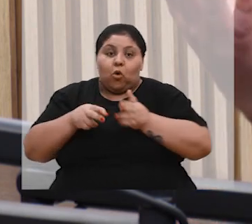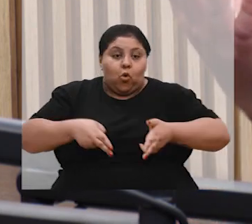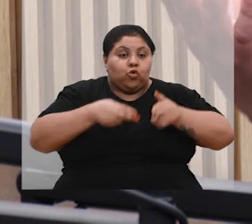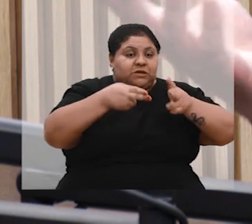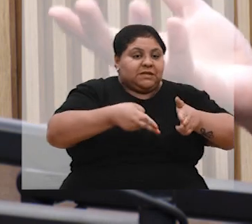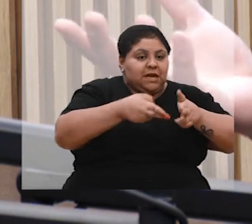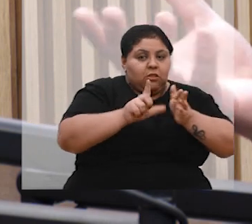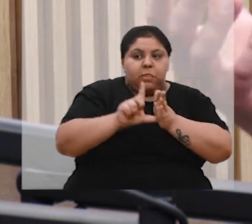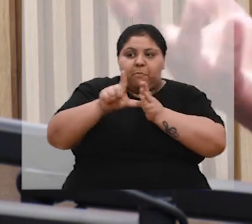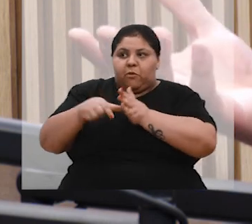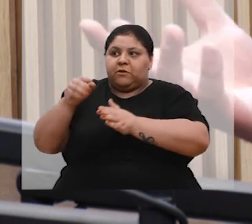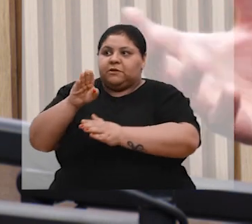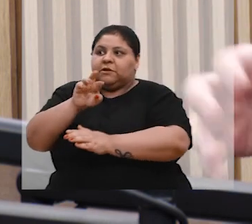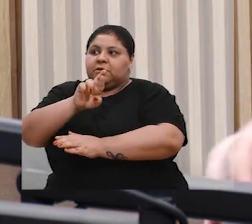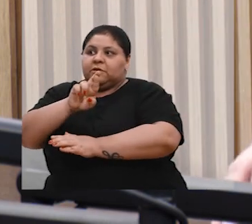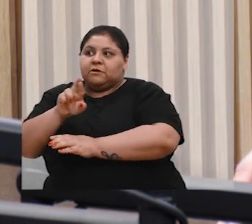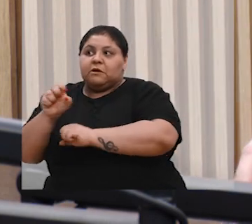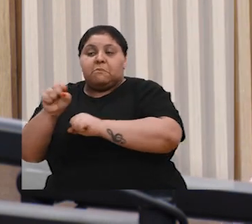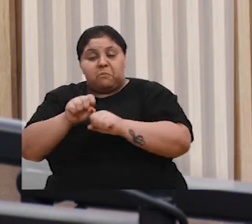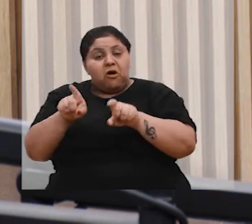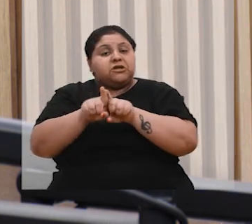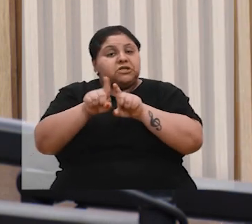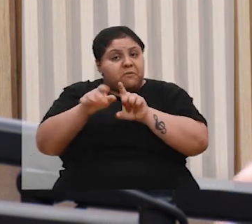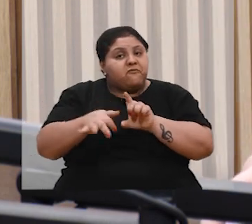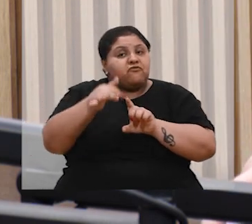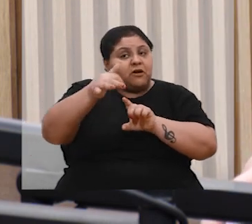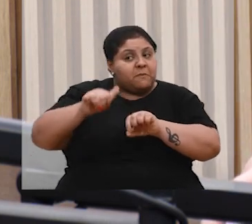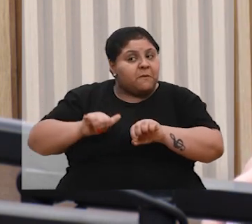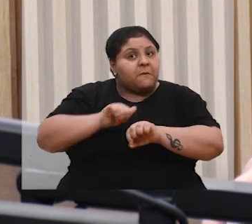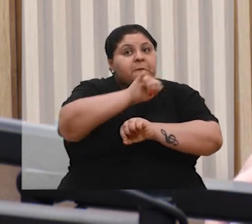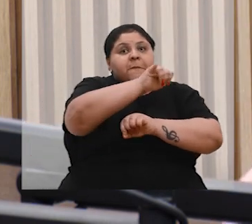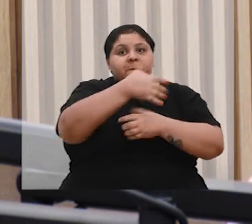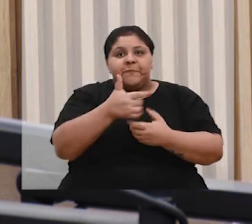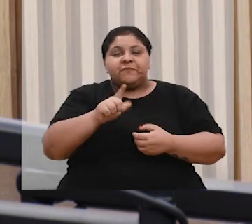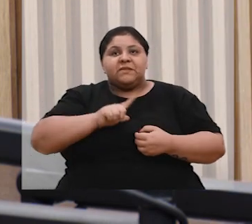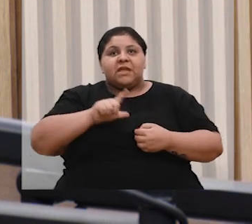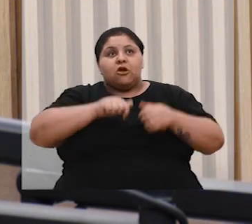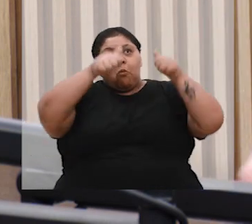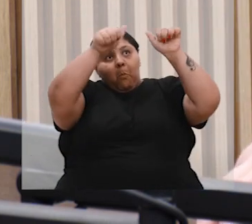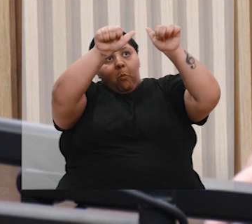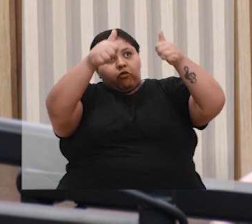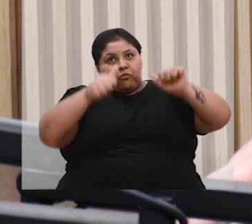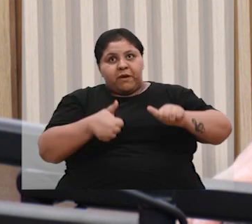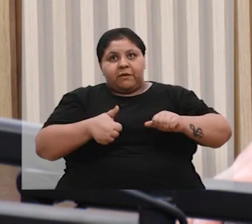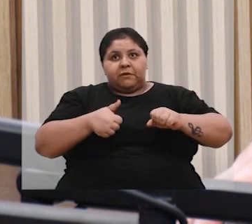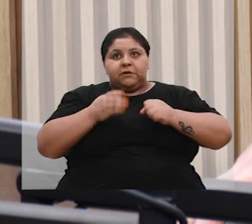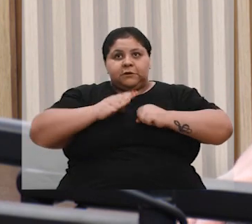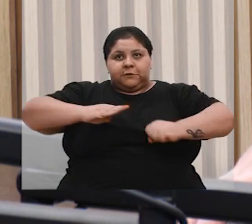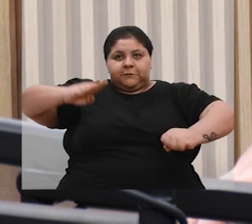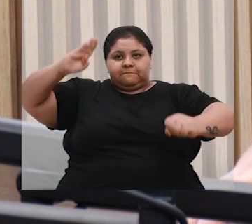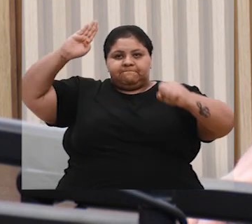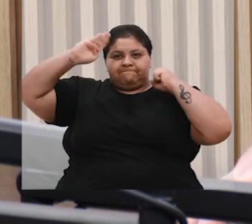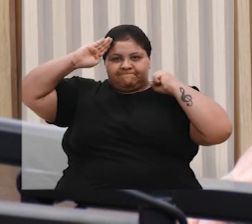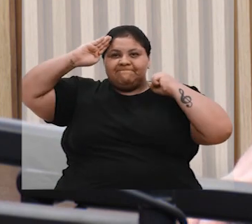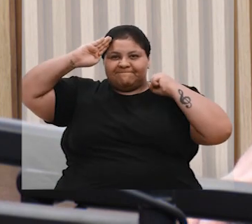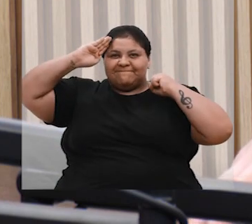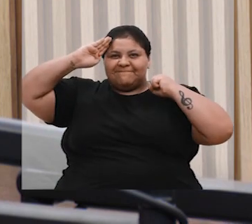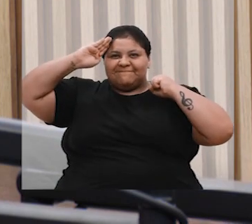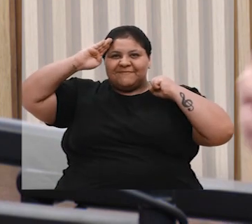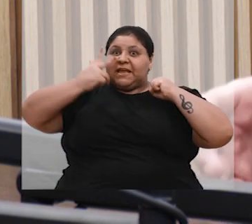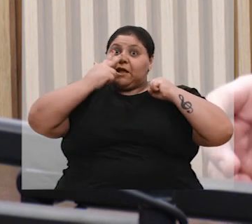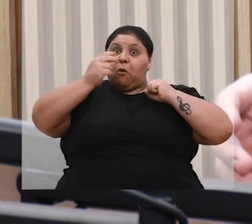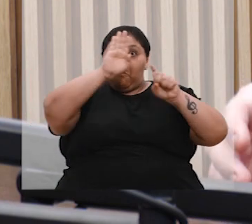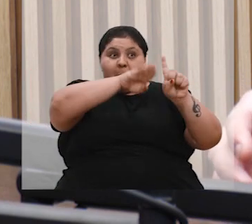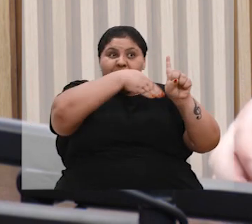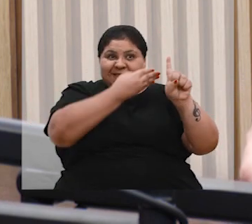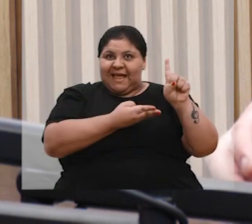se cogita um dia o aeroporto. Por isso tem um monumento que faz uma homenagem aos imigrantes,